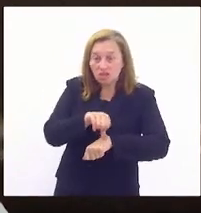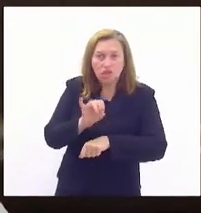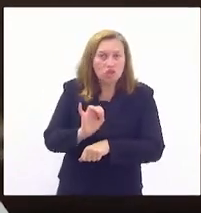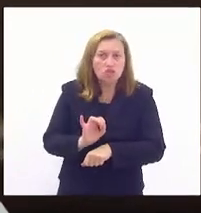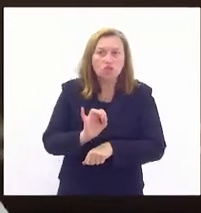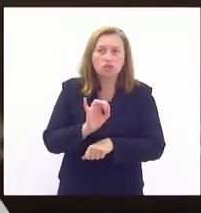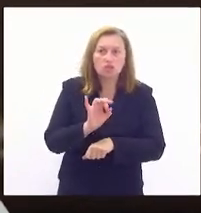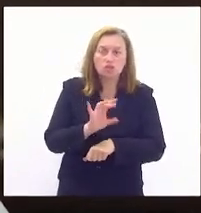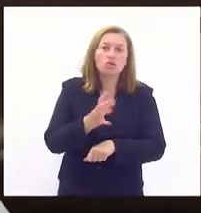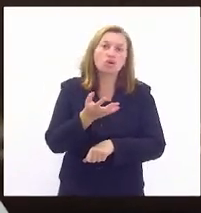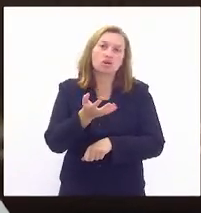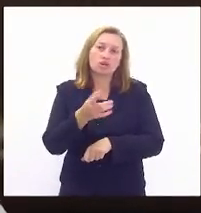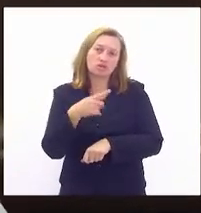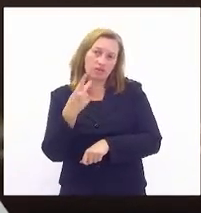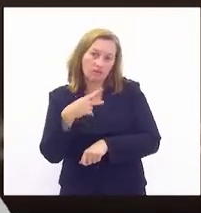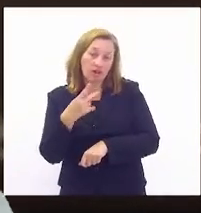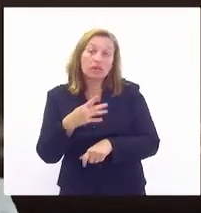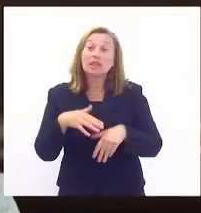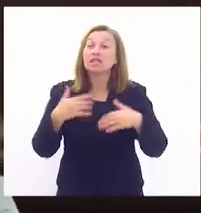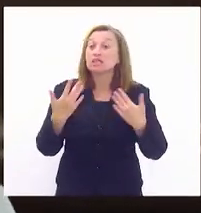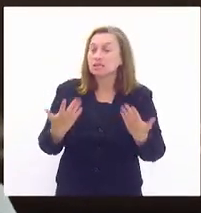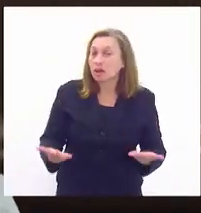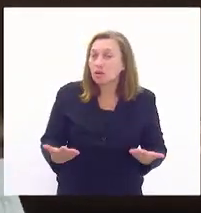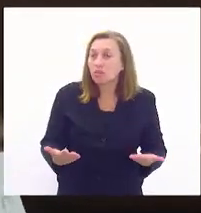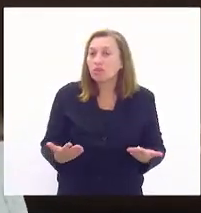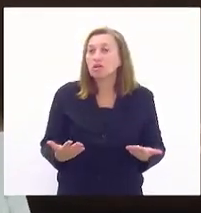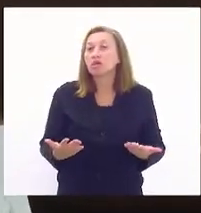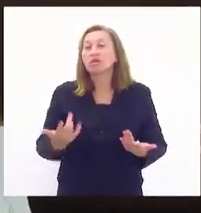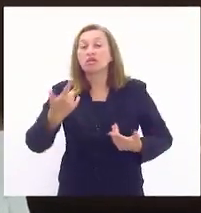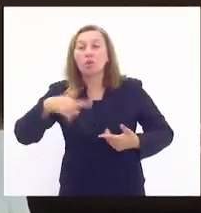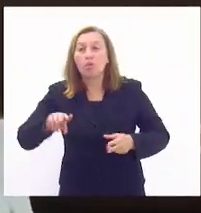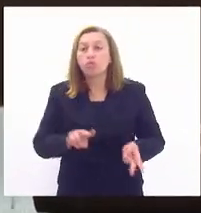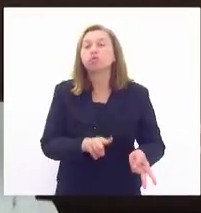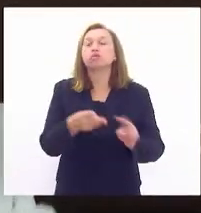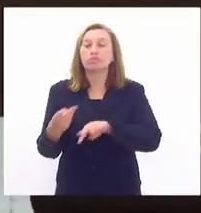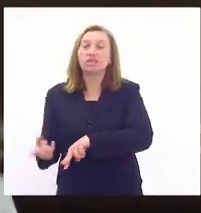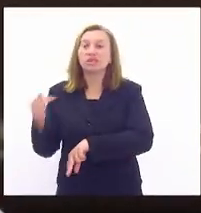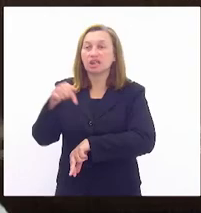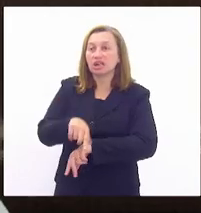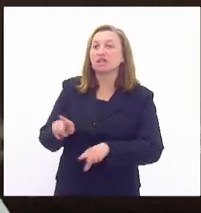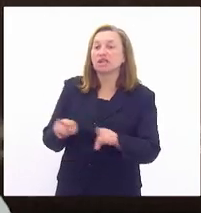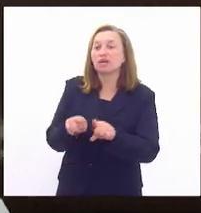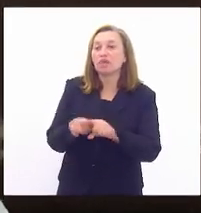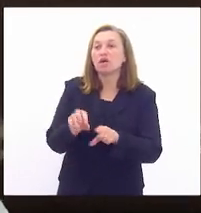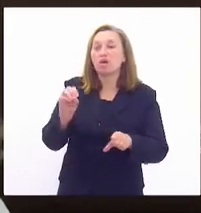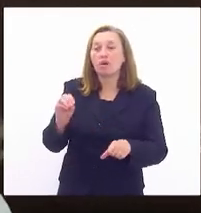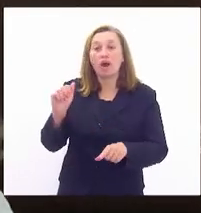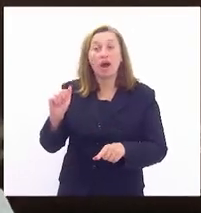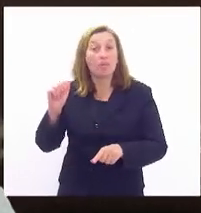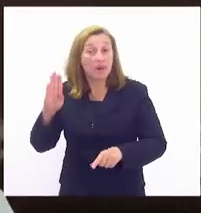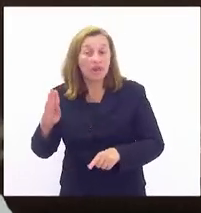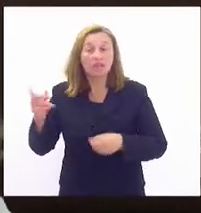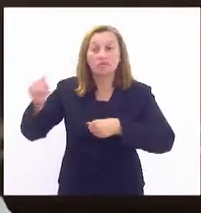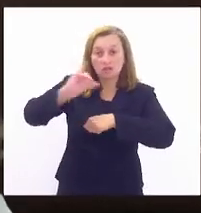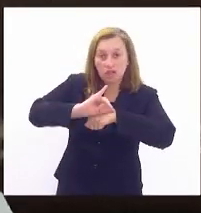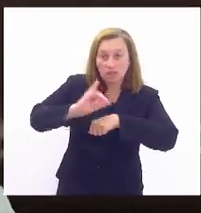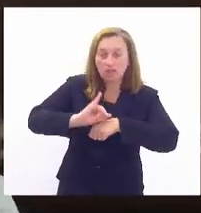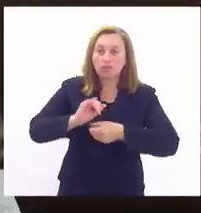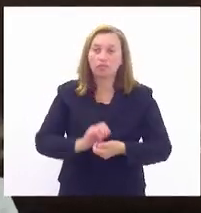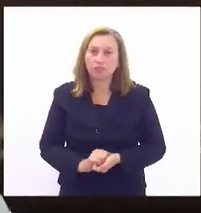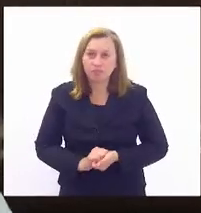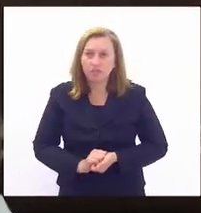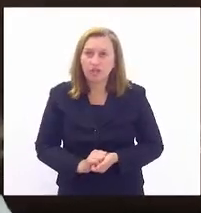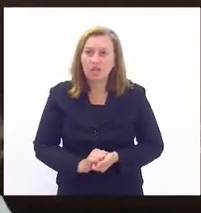que a gente estava falando. Então, fica um outro encaminhamento aqui também da OAB de Volta Redonda. Que